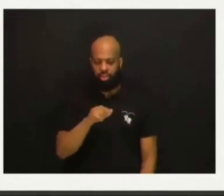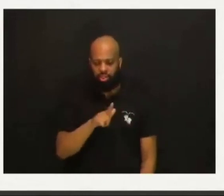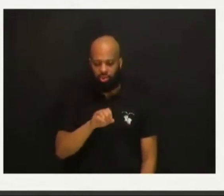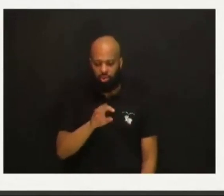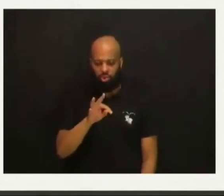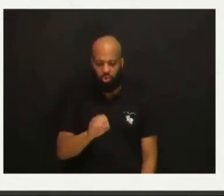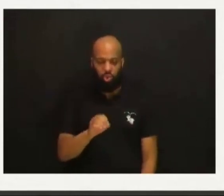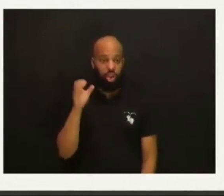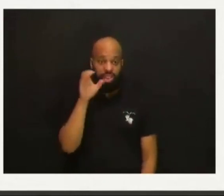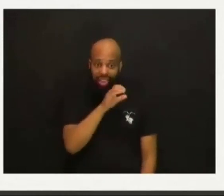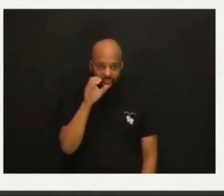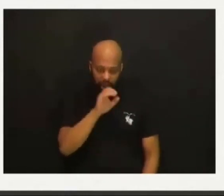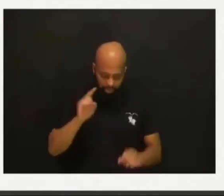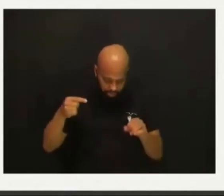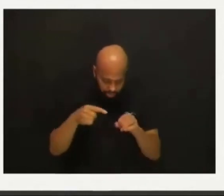se forma nessa união